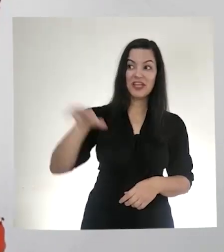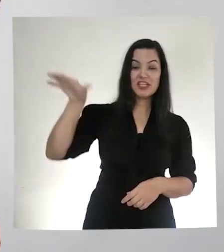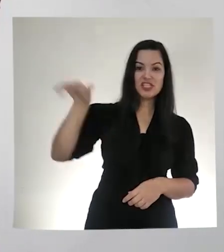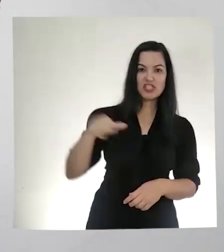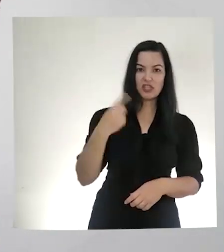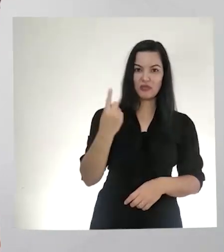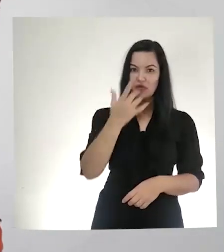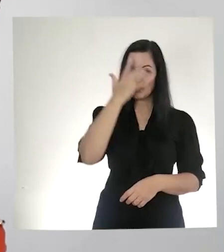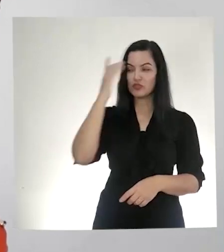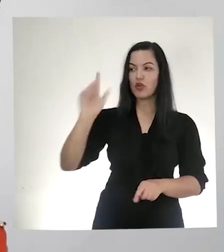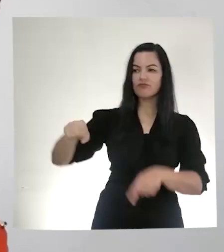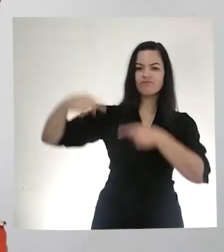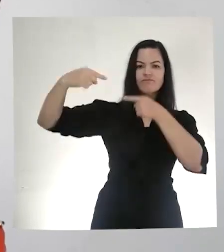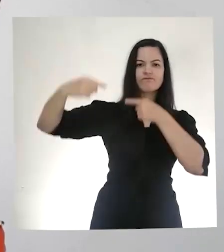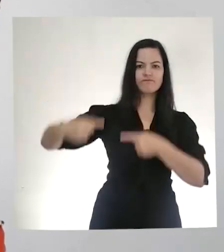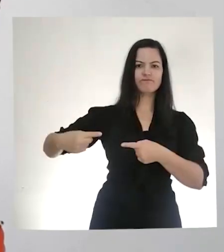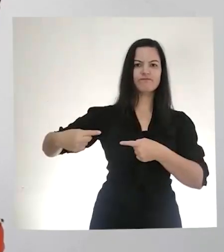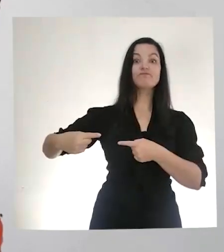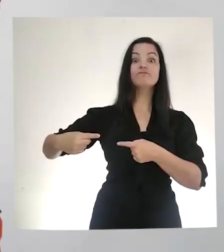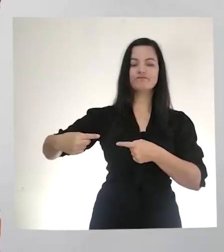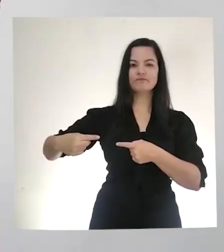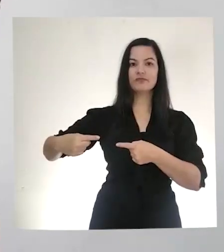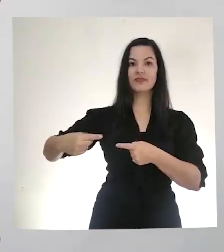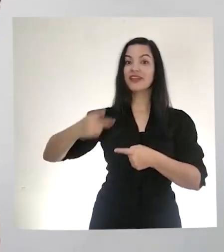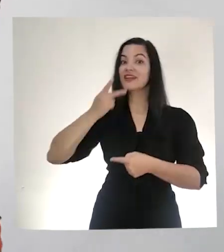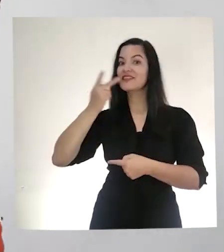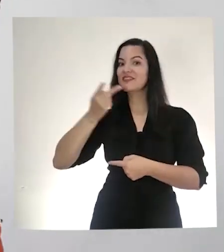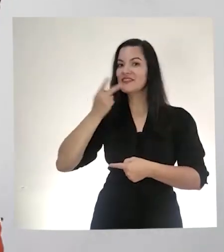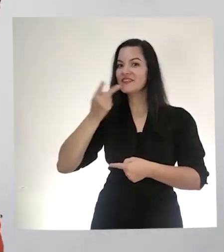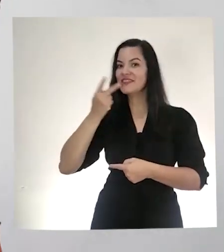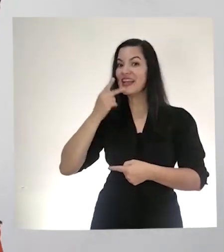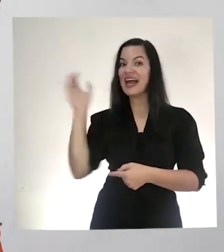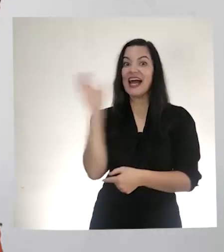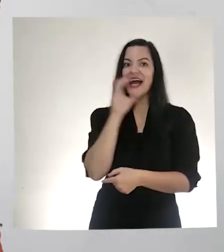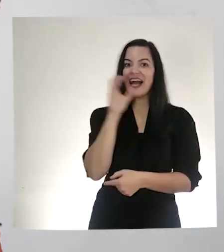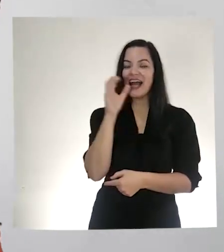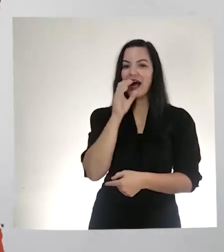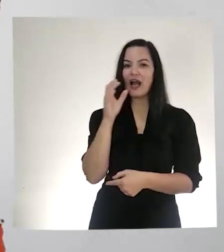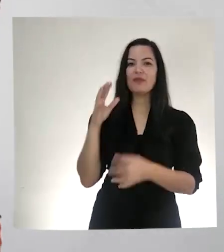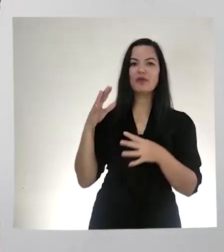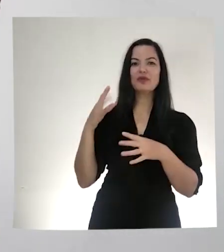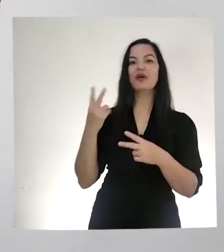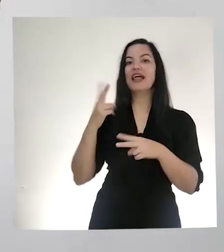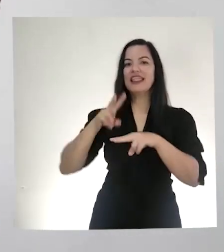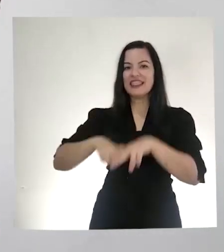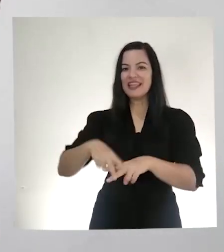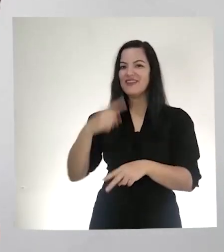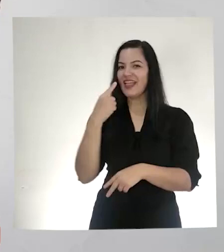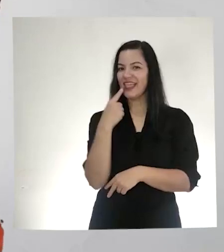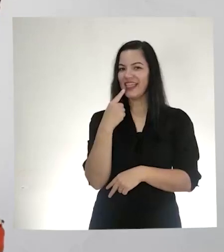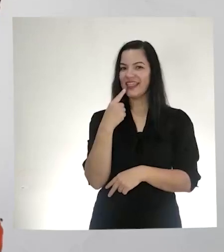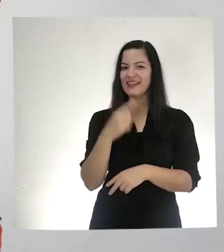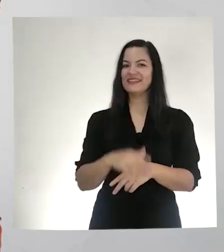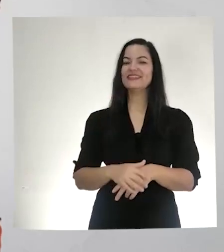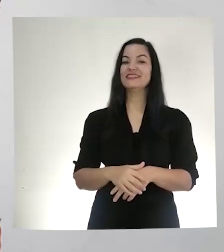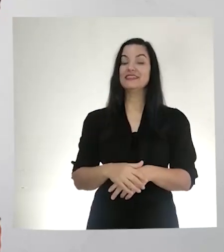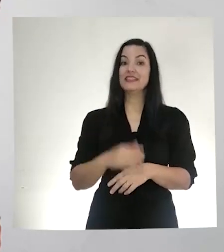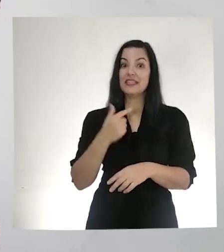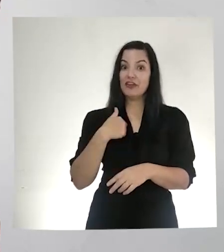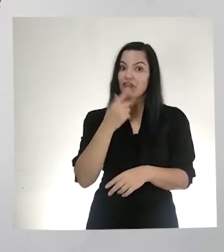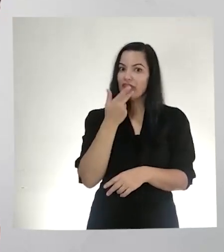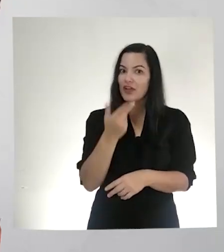desafiassem alguém aí da casa de vocês a falar um trava-línguas. Igual eu já disse,